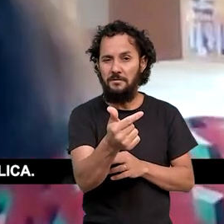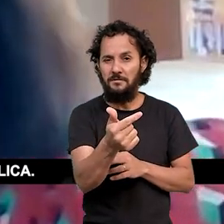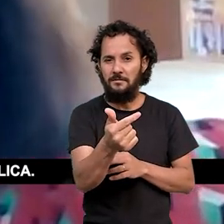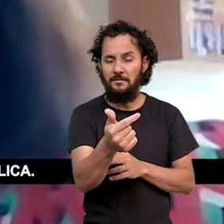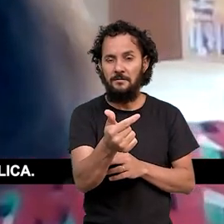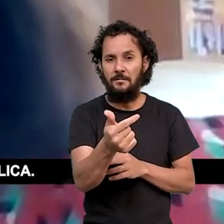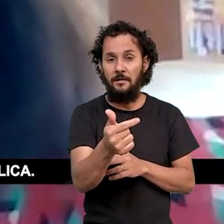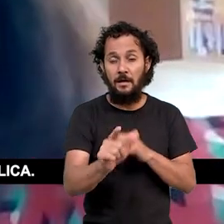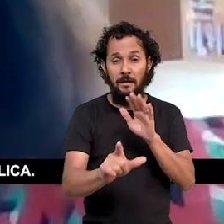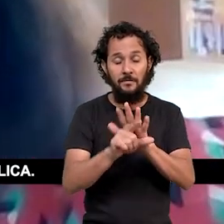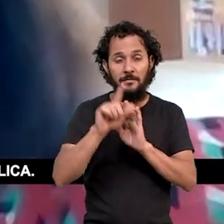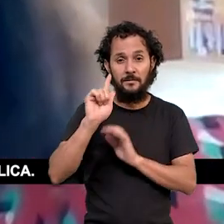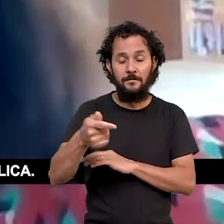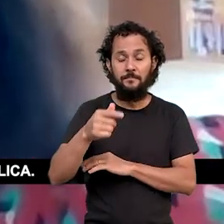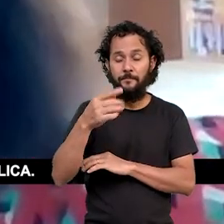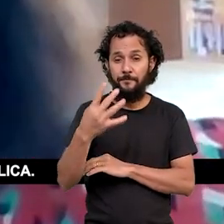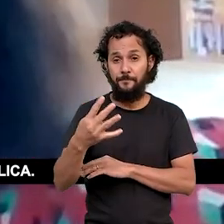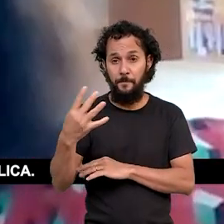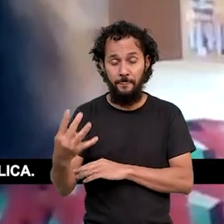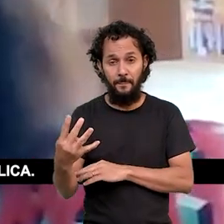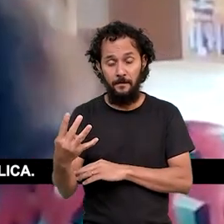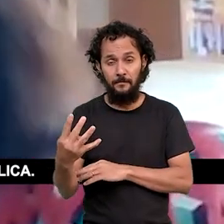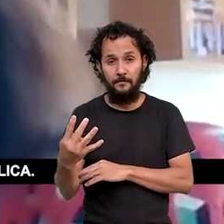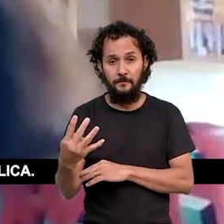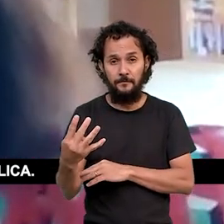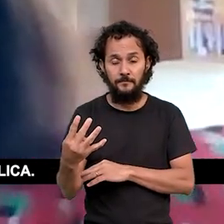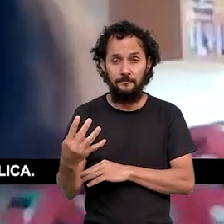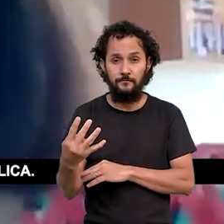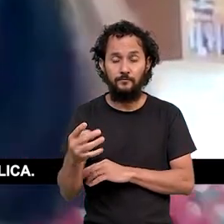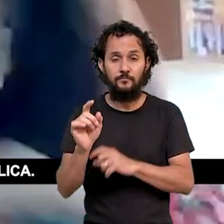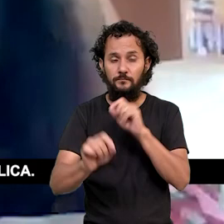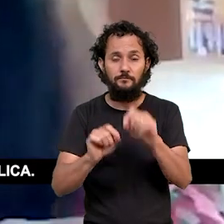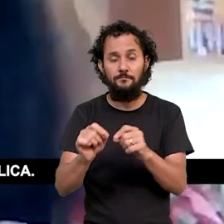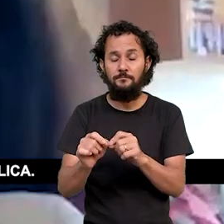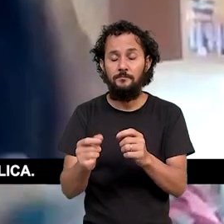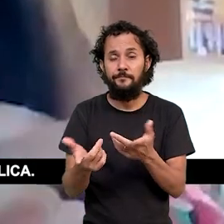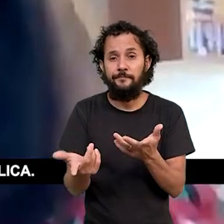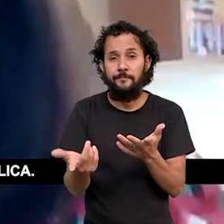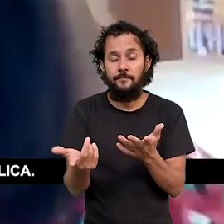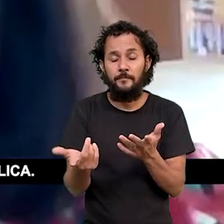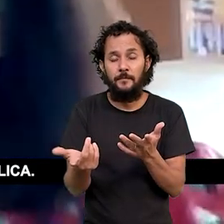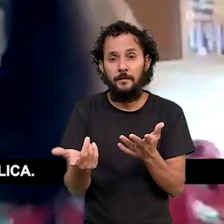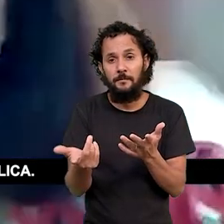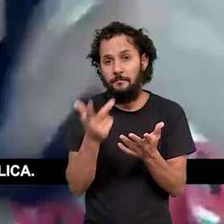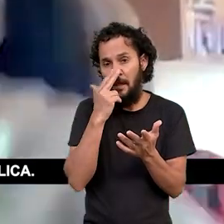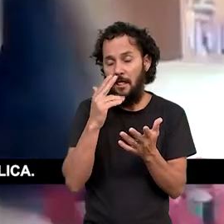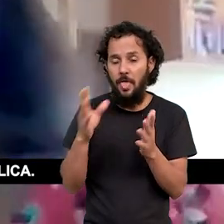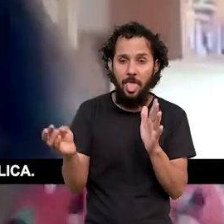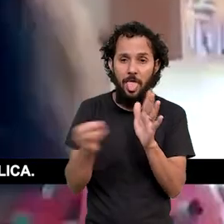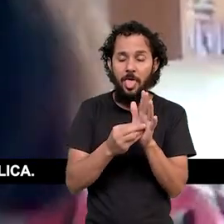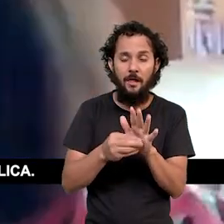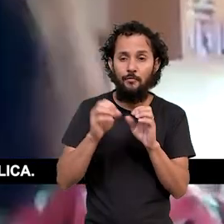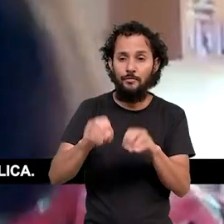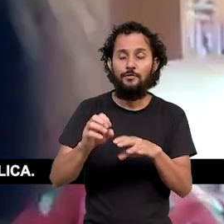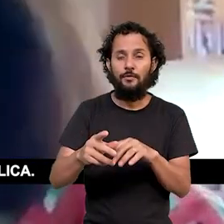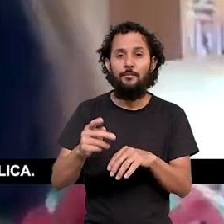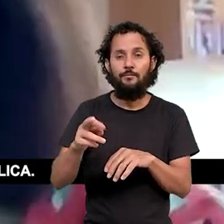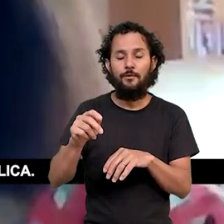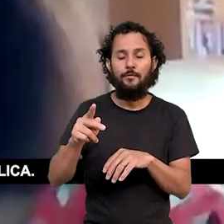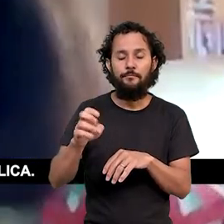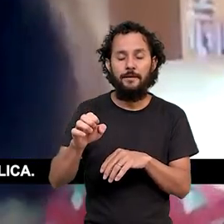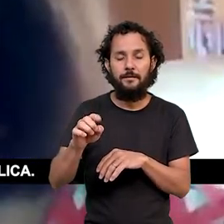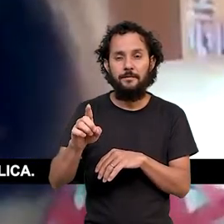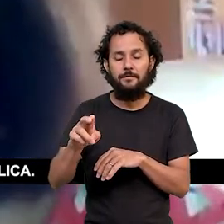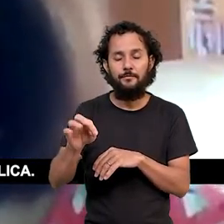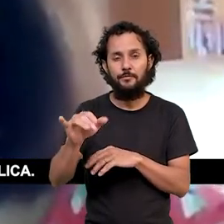1982, a Lei 7.044, ela acabou por reintroduzir o ensino propedêutico